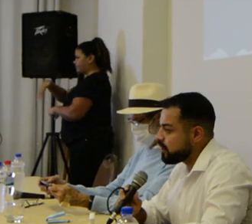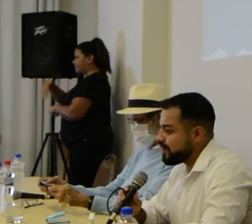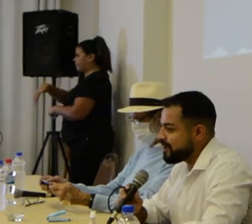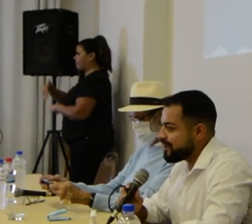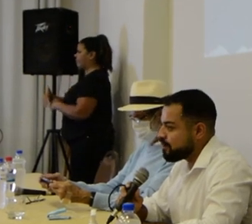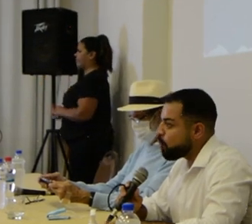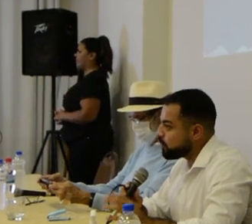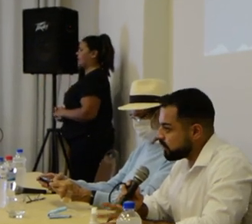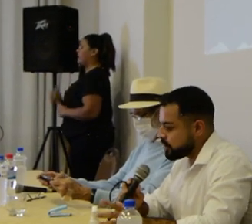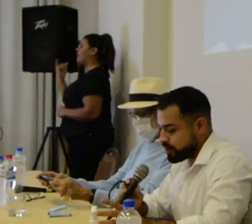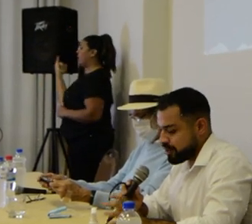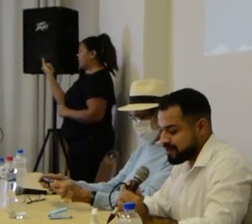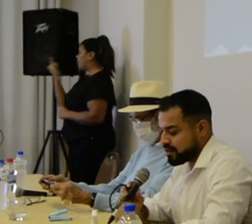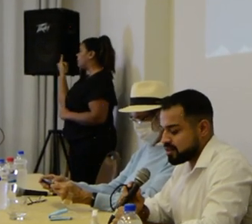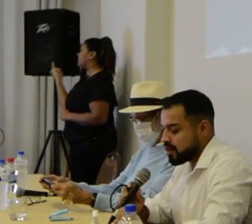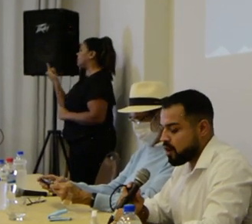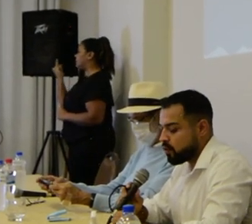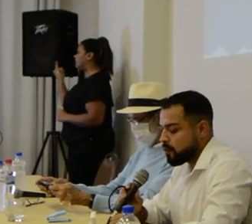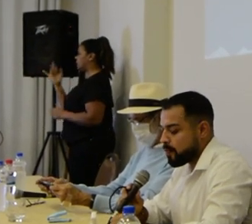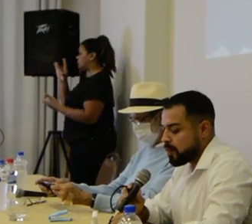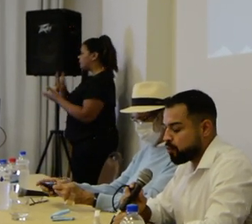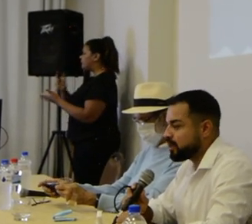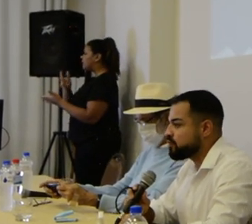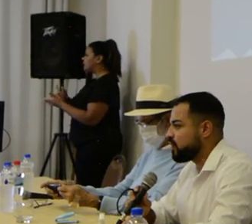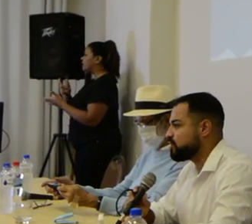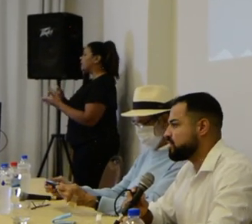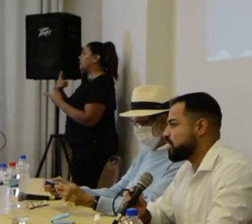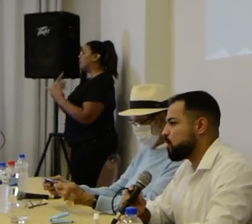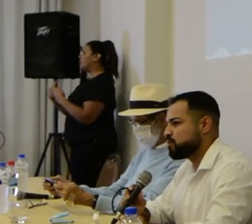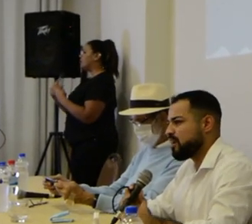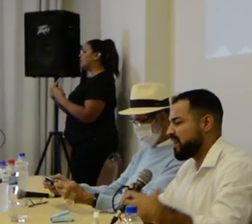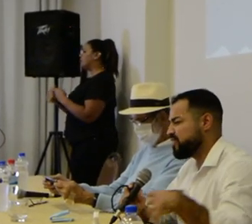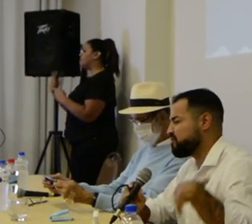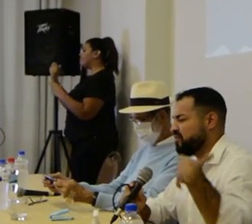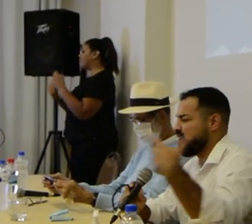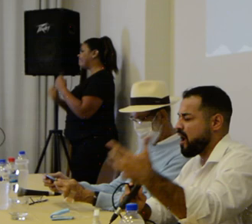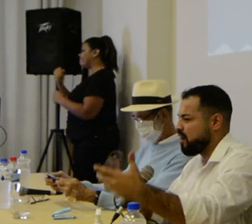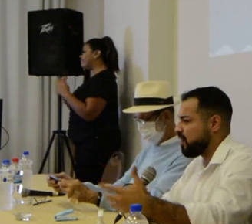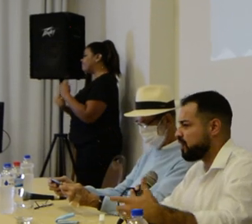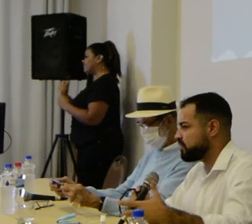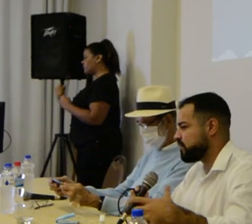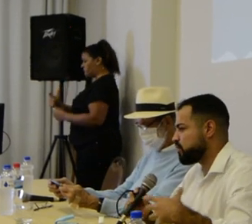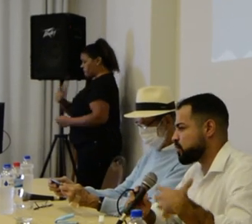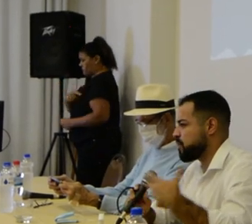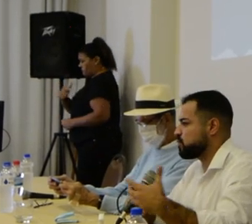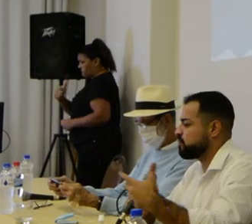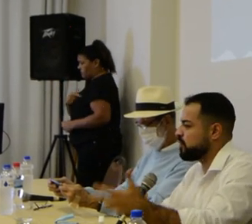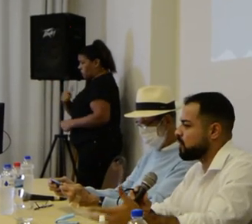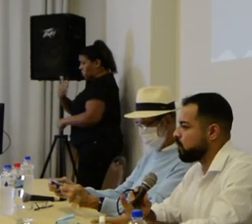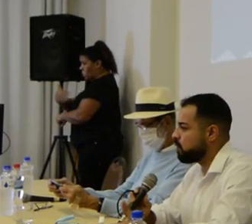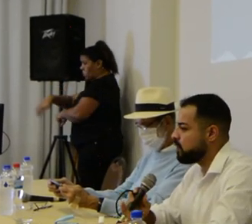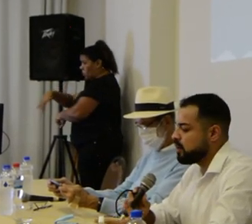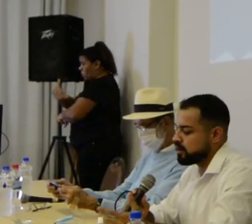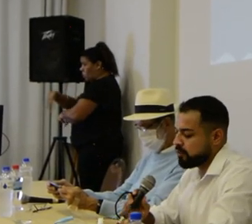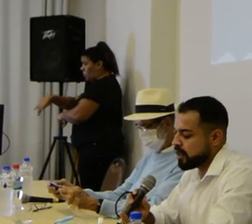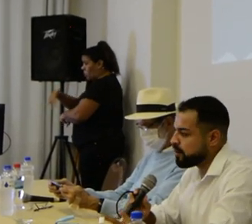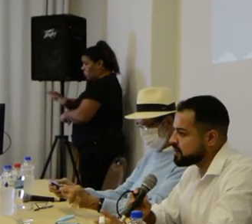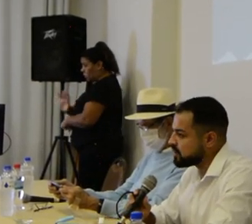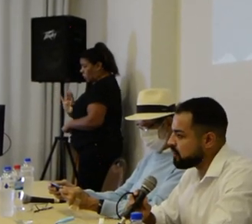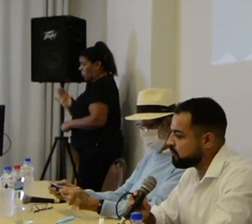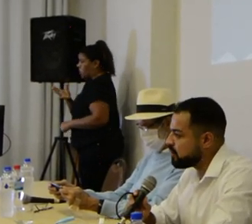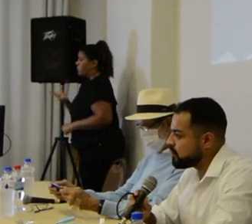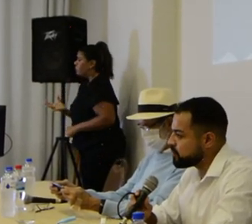bastante importante e essencial, porque de fato esses carros, além de feiar, além de deixar um aspecto feio na rua,